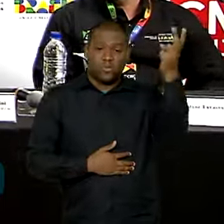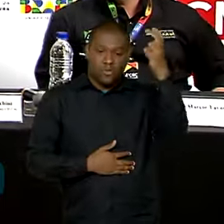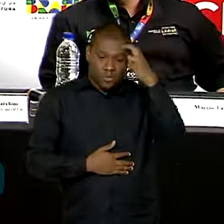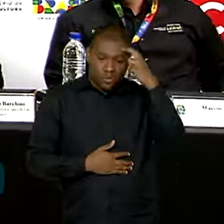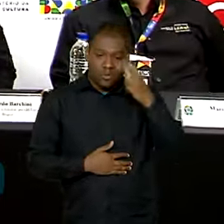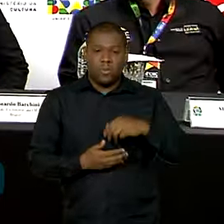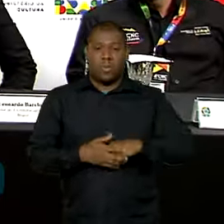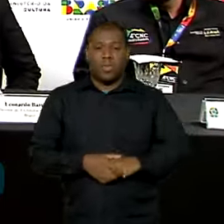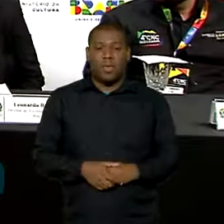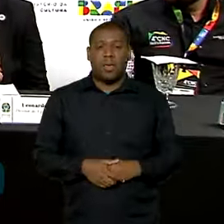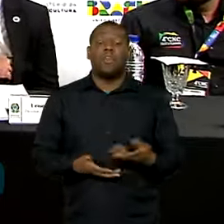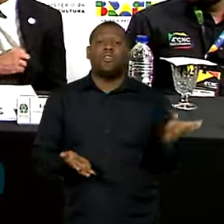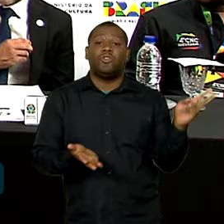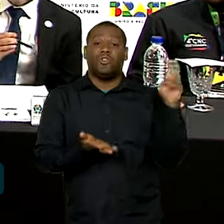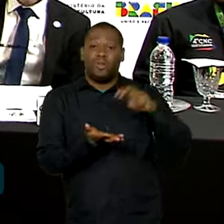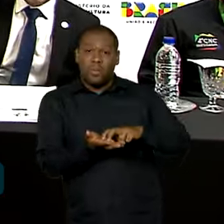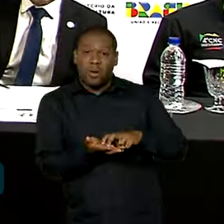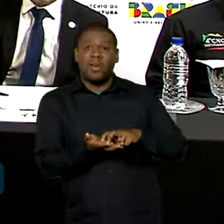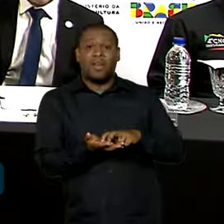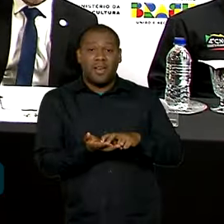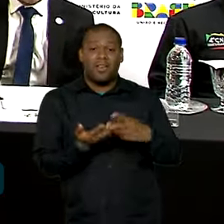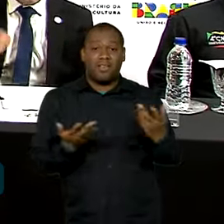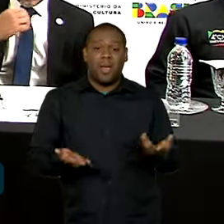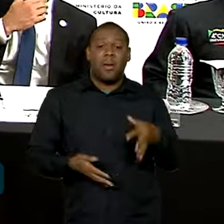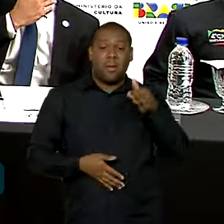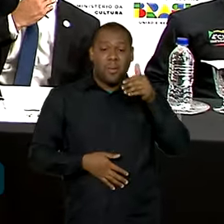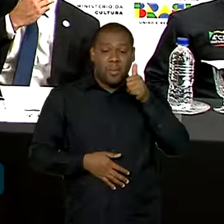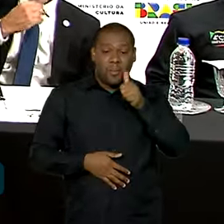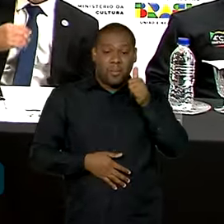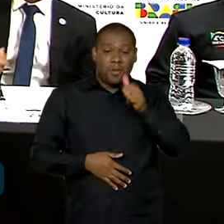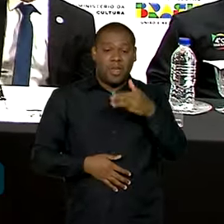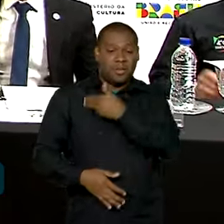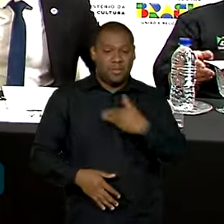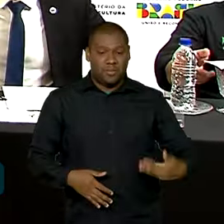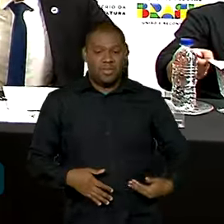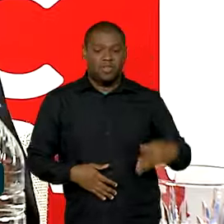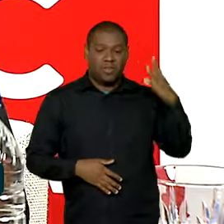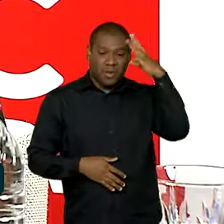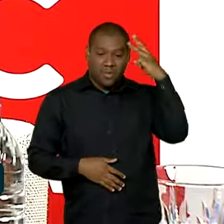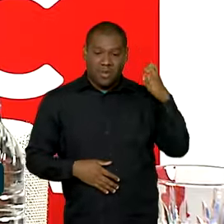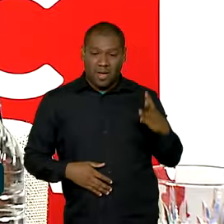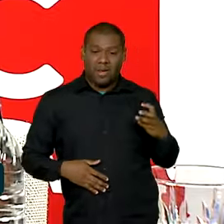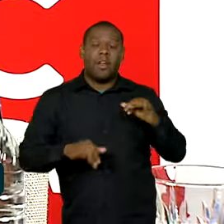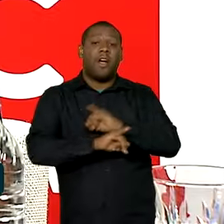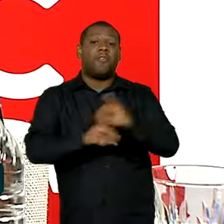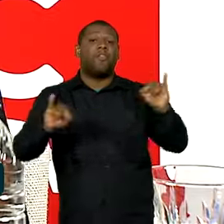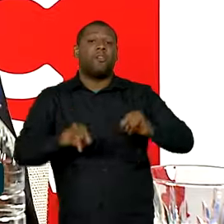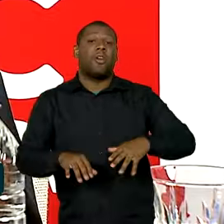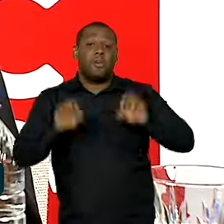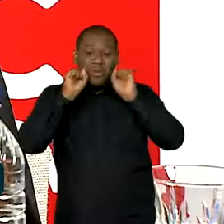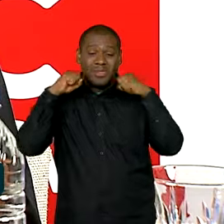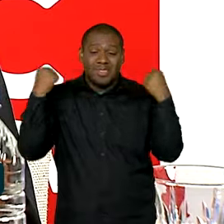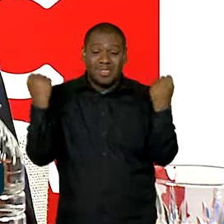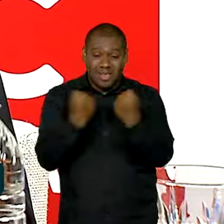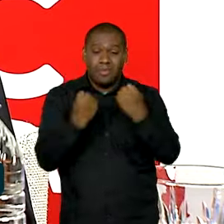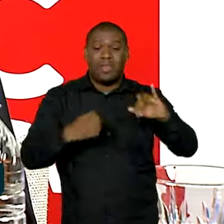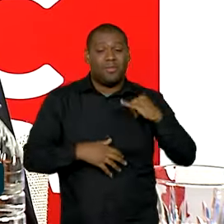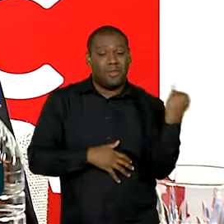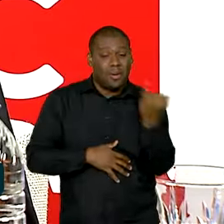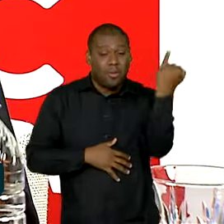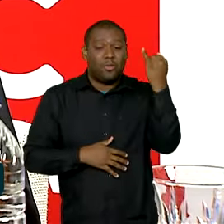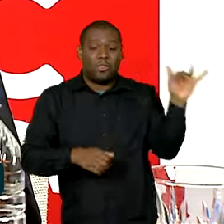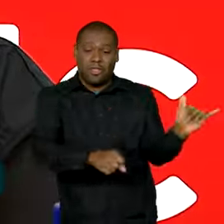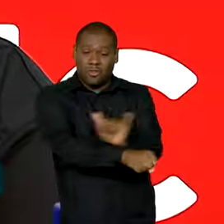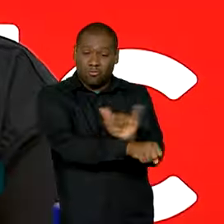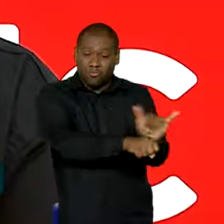com jornalistas nesta segunda-feira, a ministra Margarete Menezes afirmou que a conferência tem importância estratégica